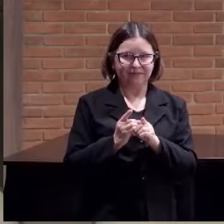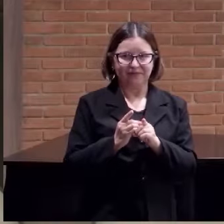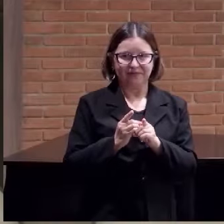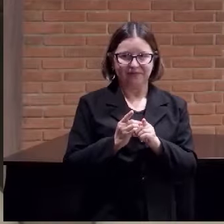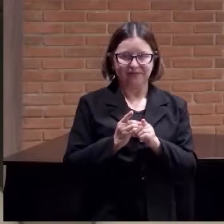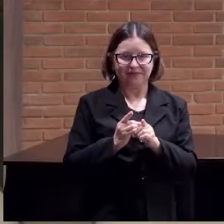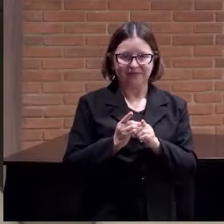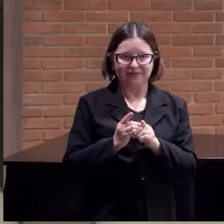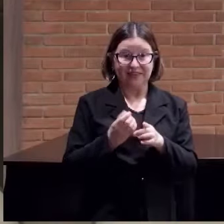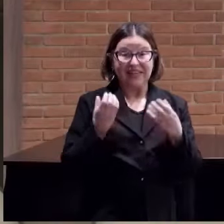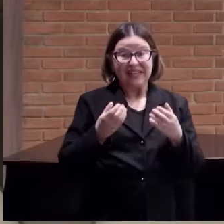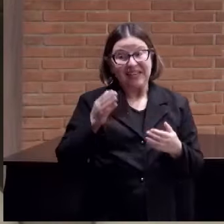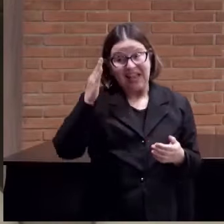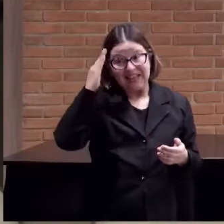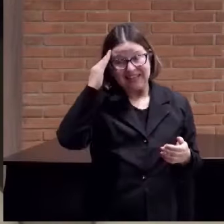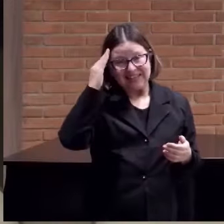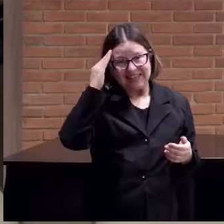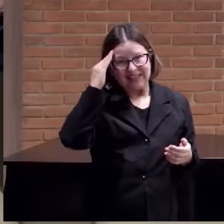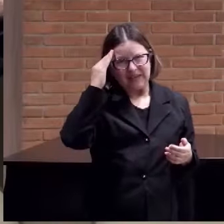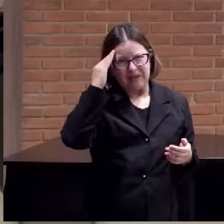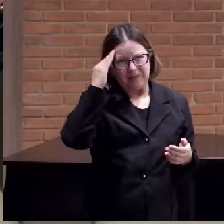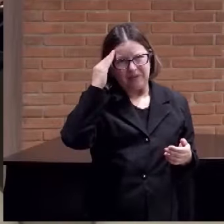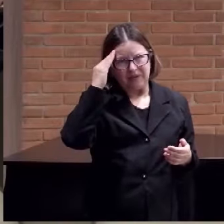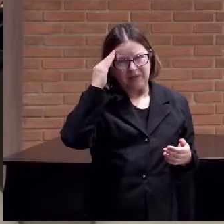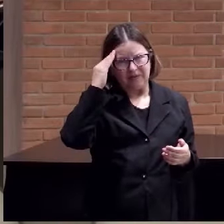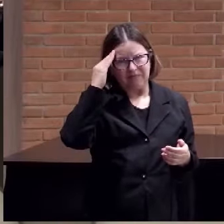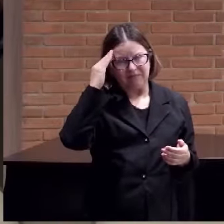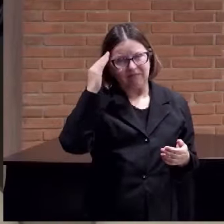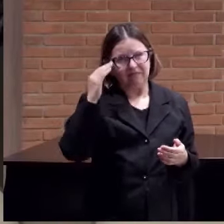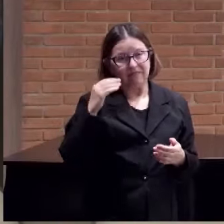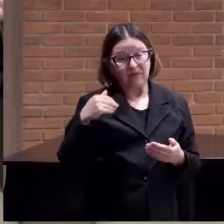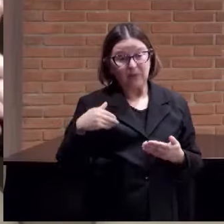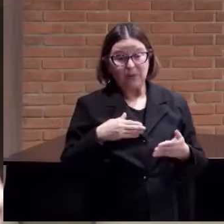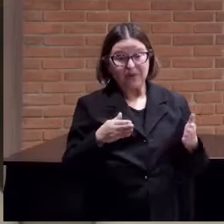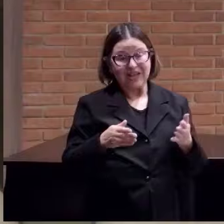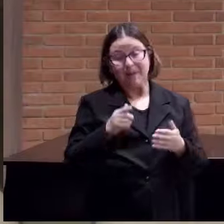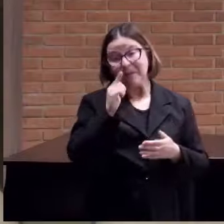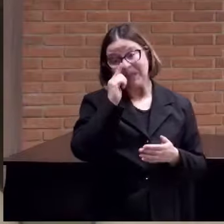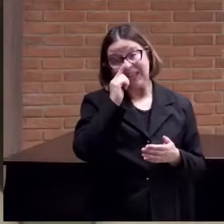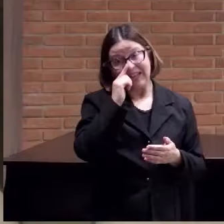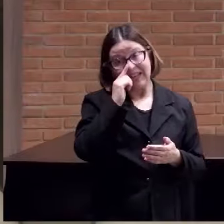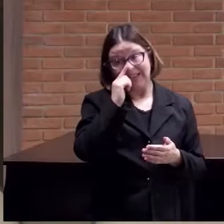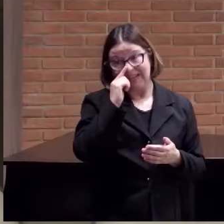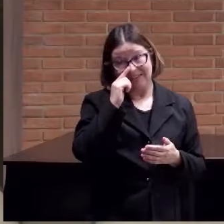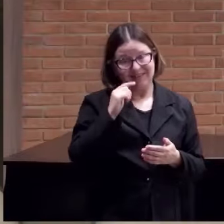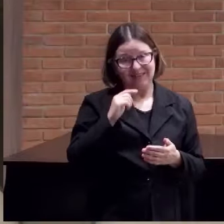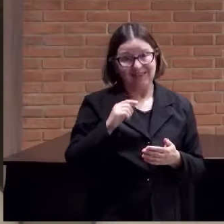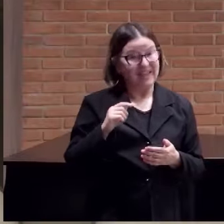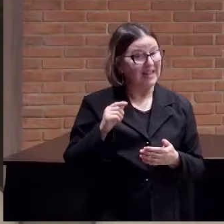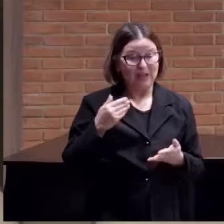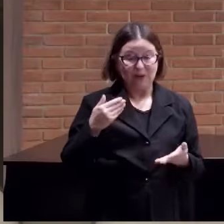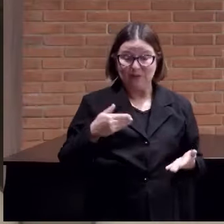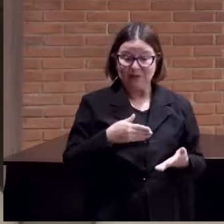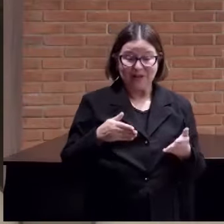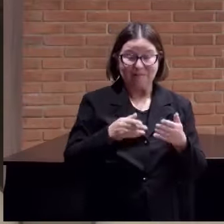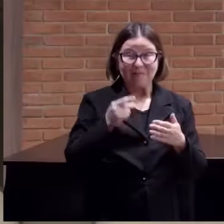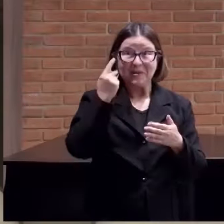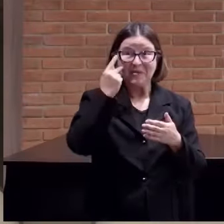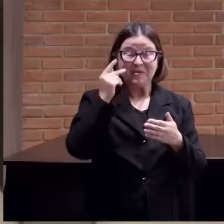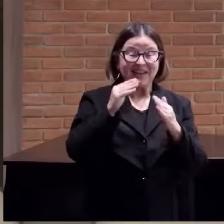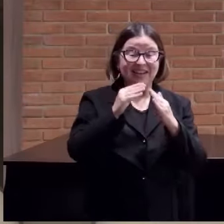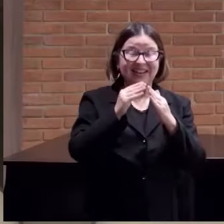querendo saber caminho da Grécia e não caminho para a casa do Pai.